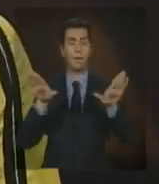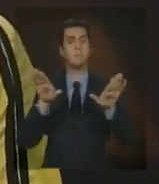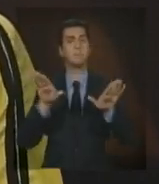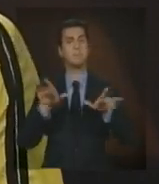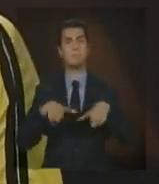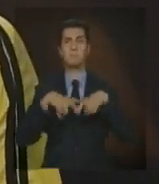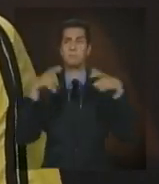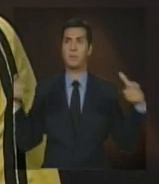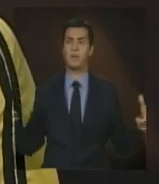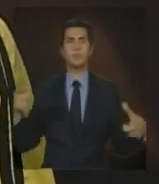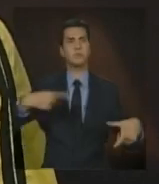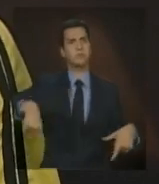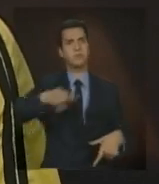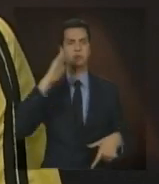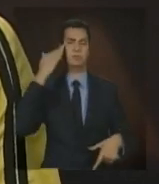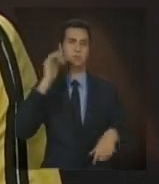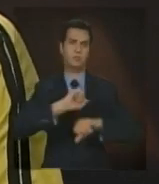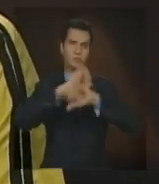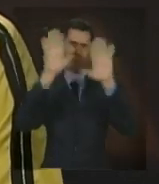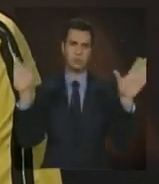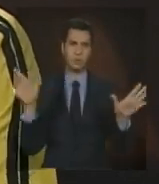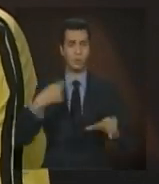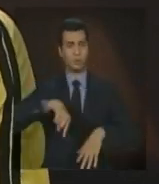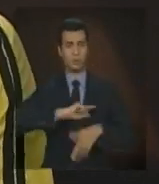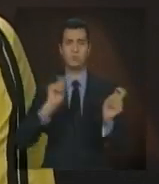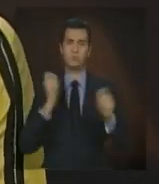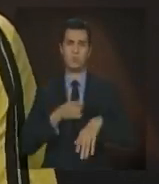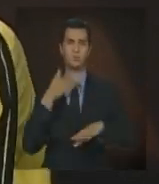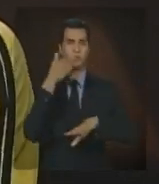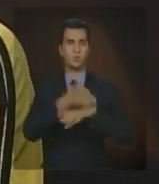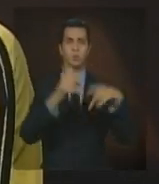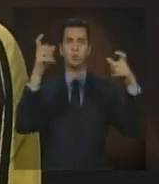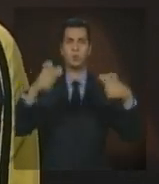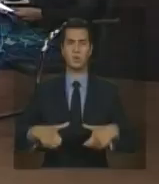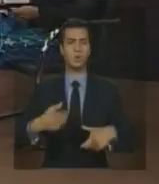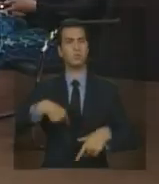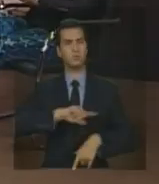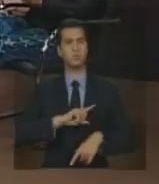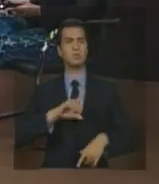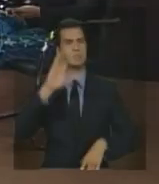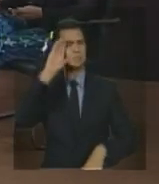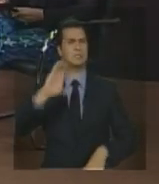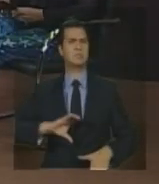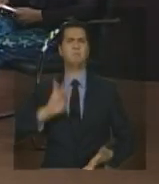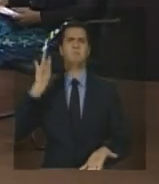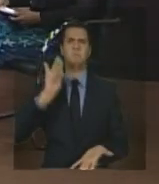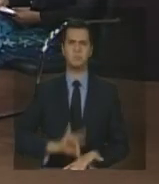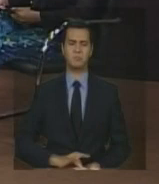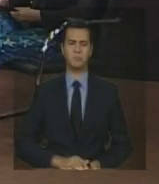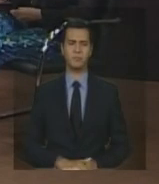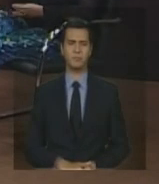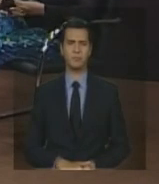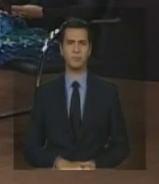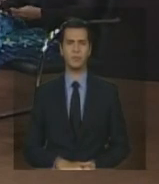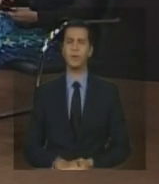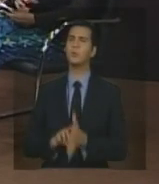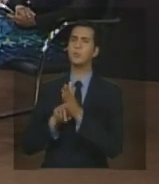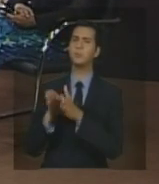poder a gente chegar nos lugares e ser visto como um cidadão igualmente. Secretário, Gostaria também que o senhor